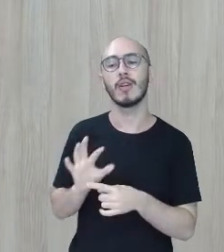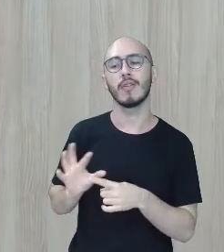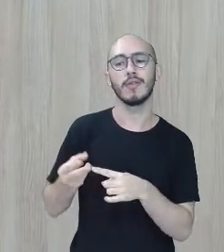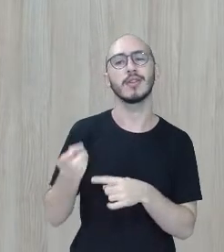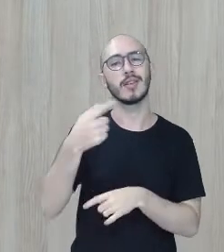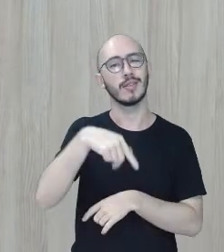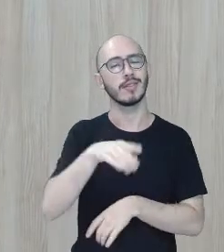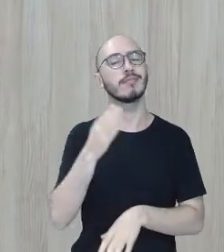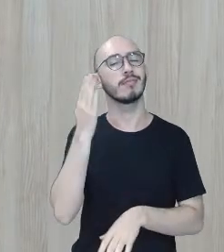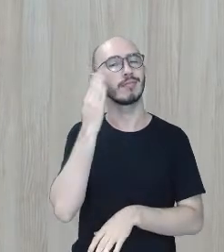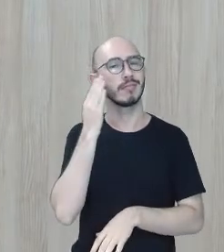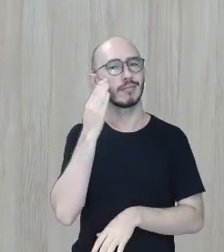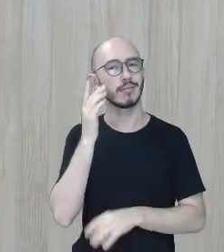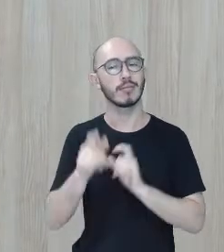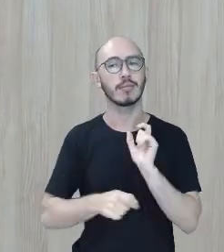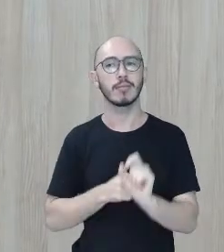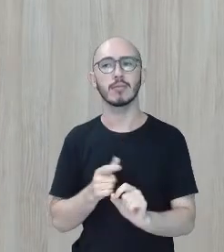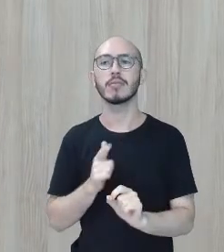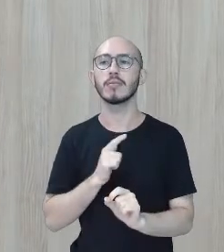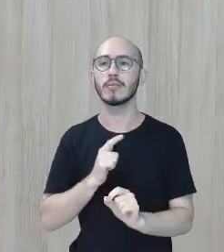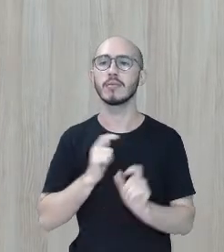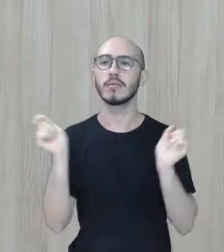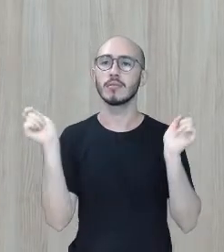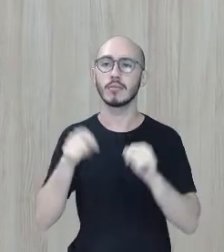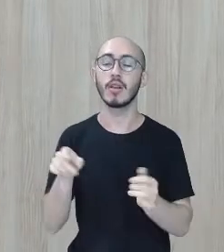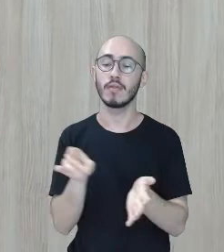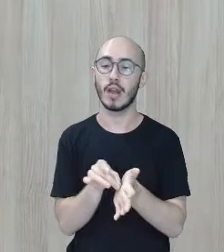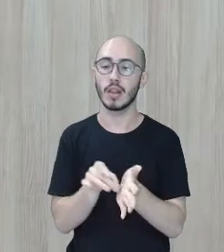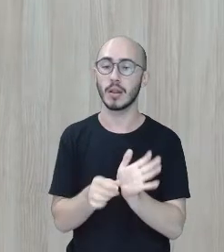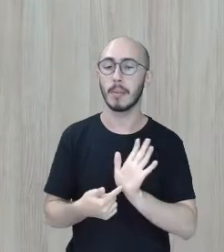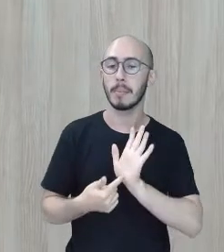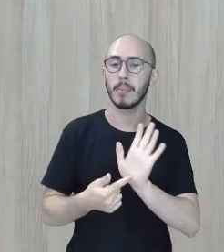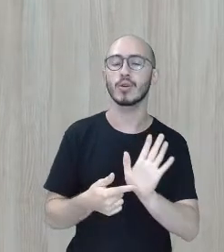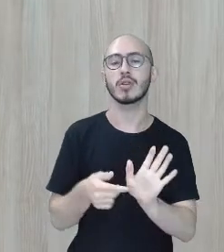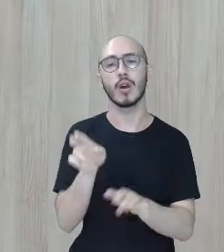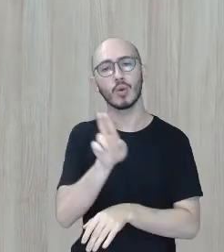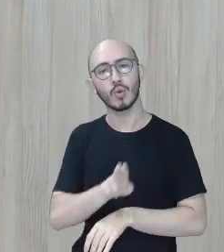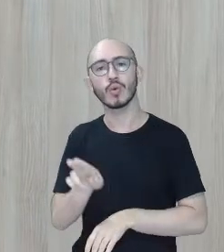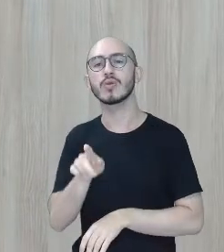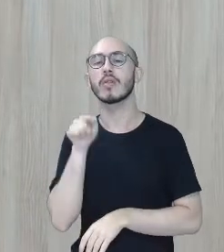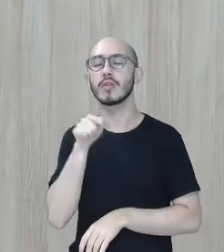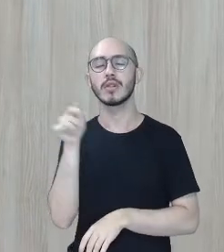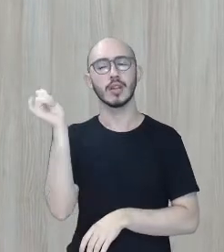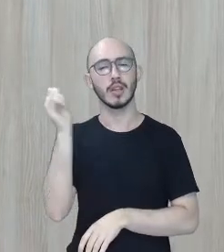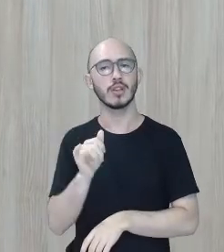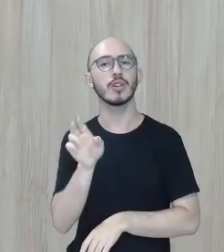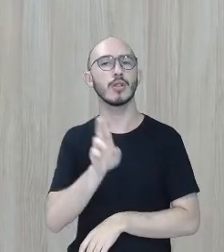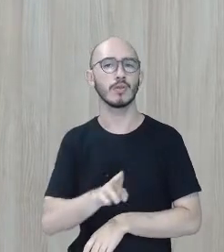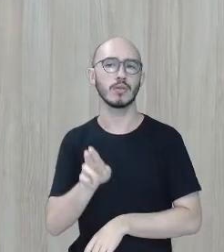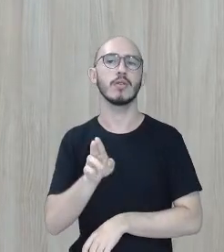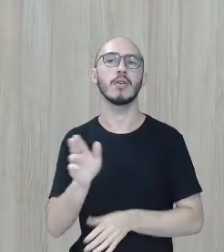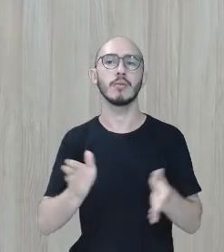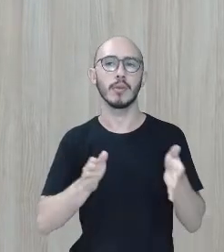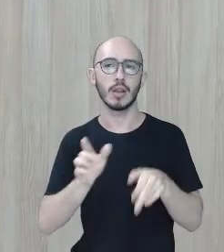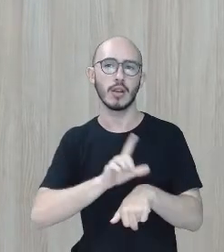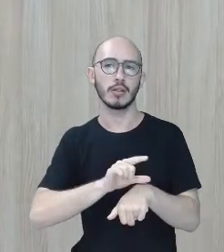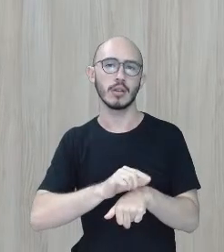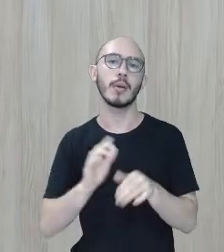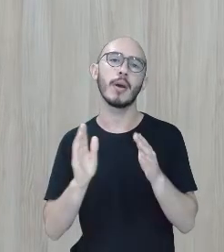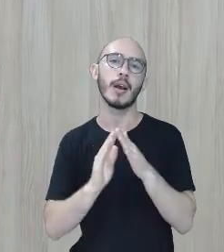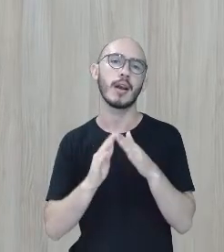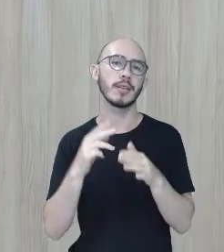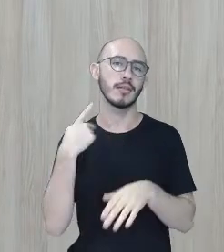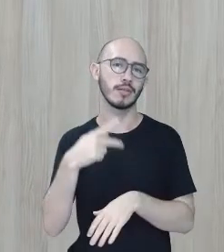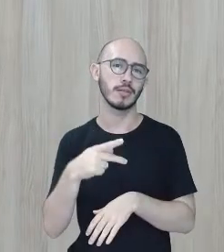ver, essa fórmula dá realmente o consumo que você realmente gasta na sua residência.